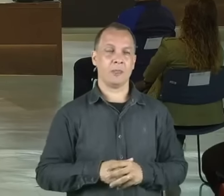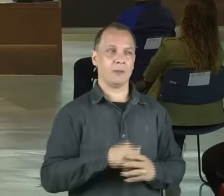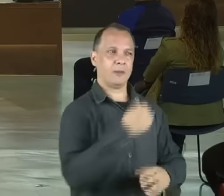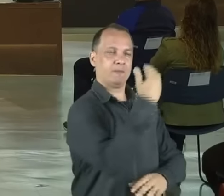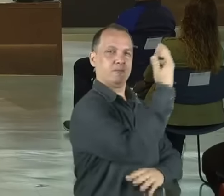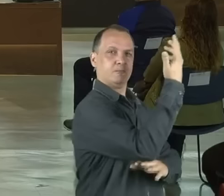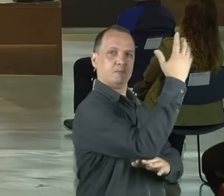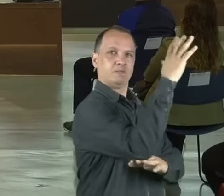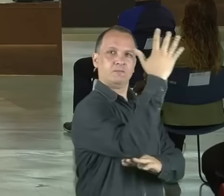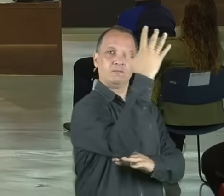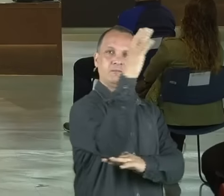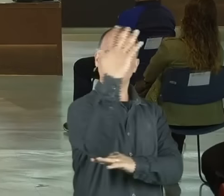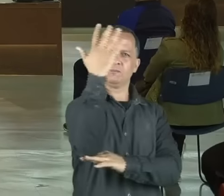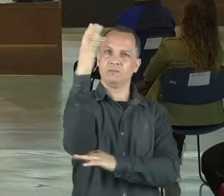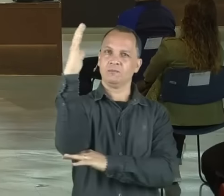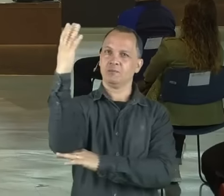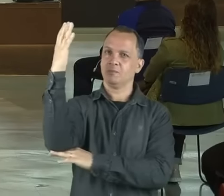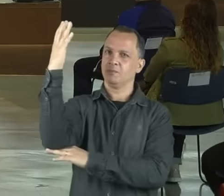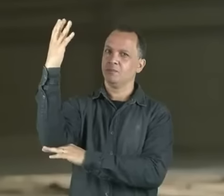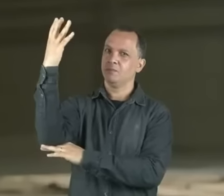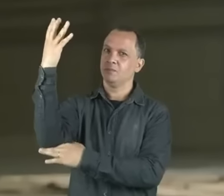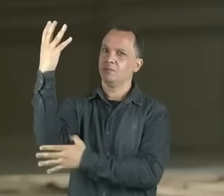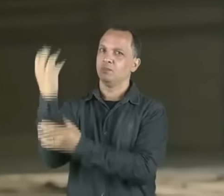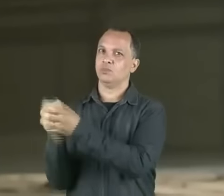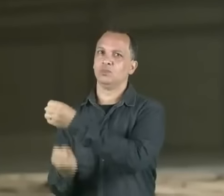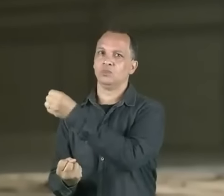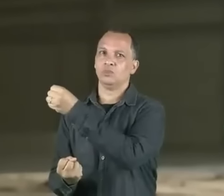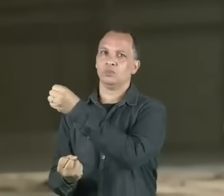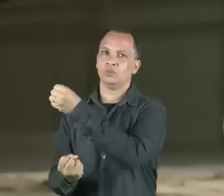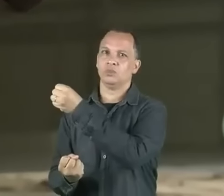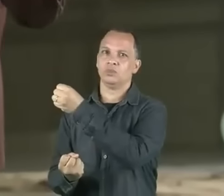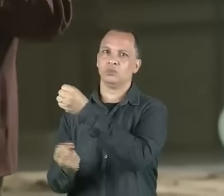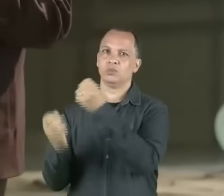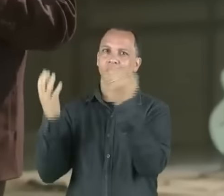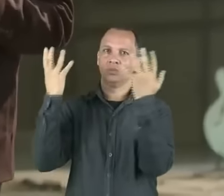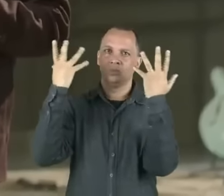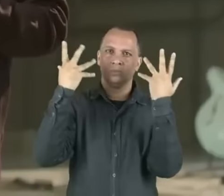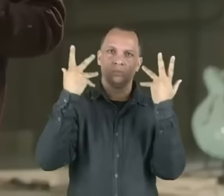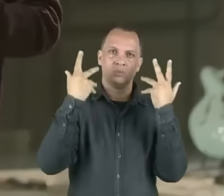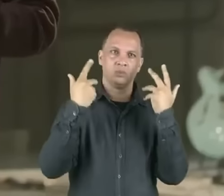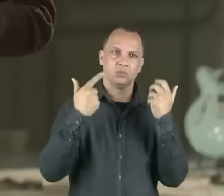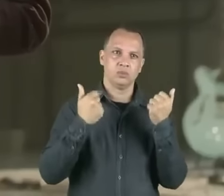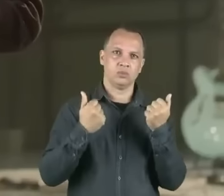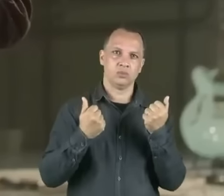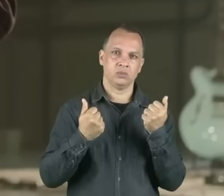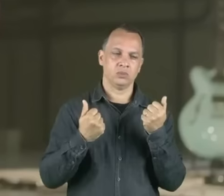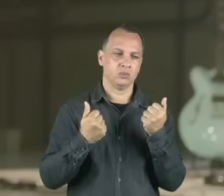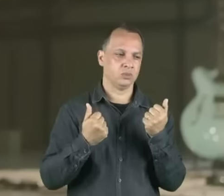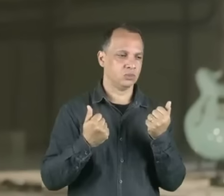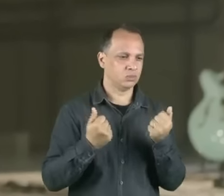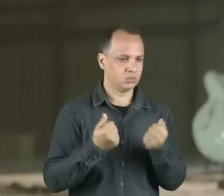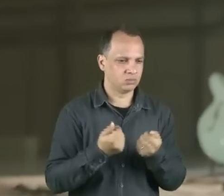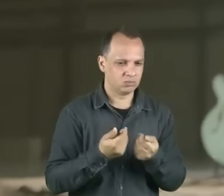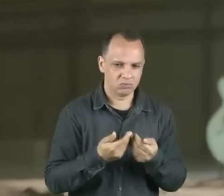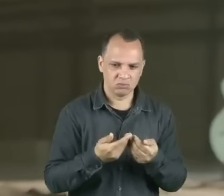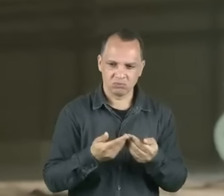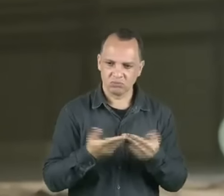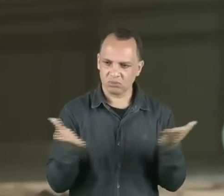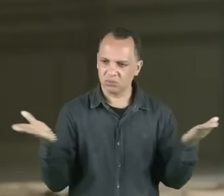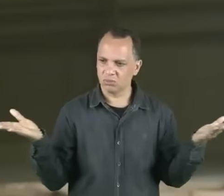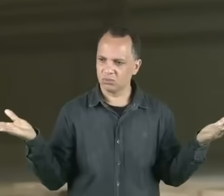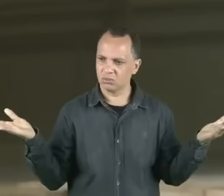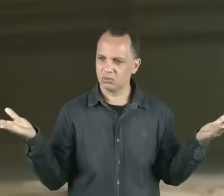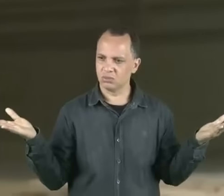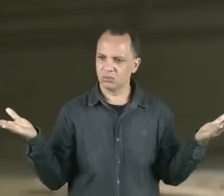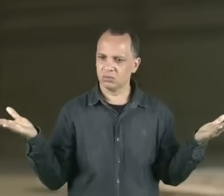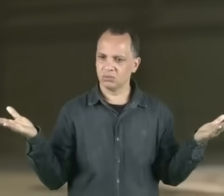Curral o gado seja arrebatado toda via eu mim alegrarei no Senhor exultarei no Deus da minha